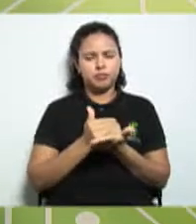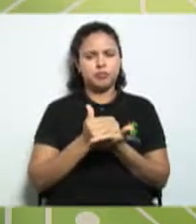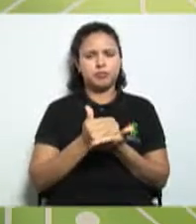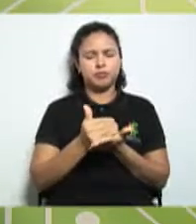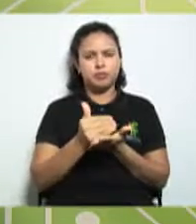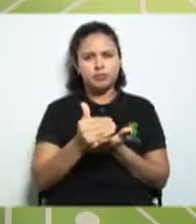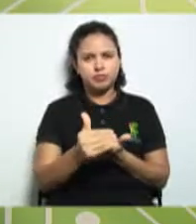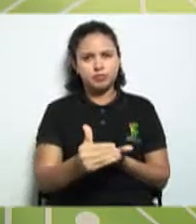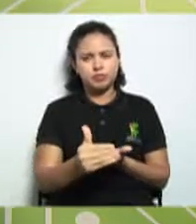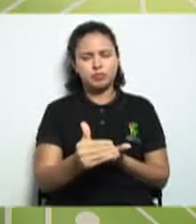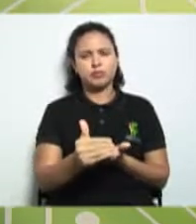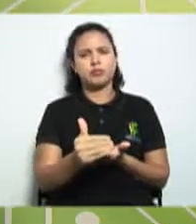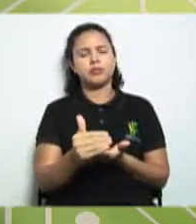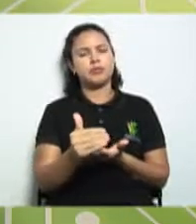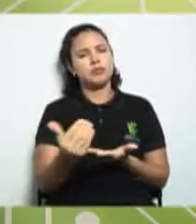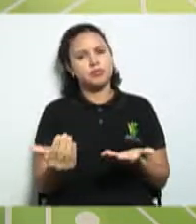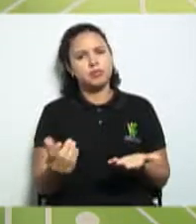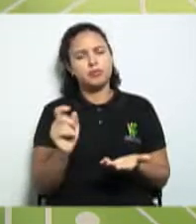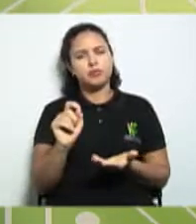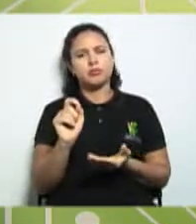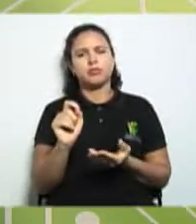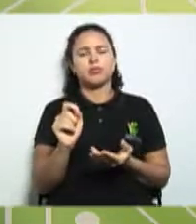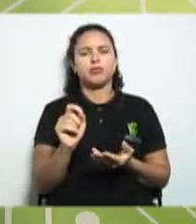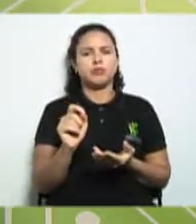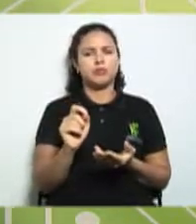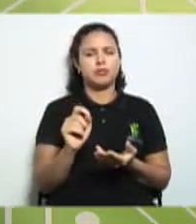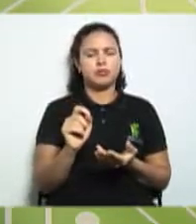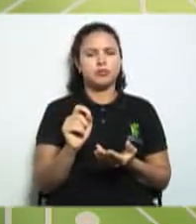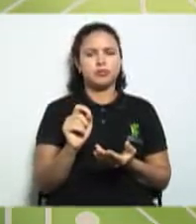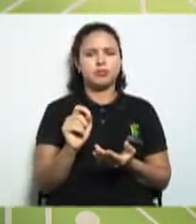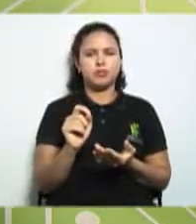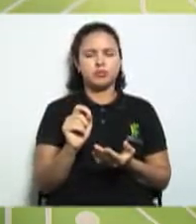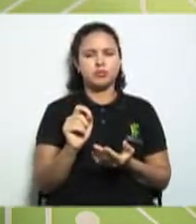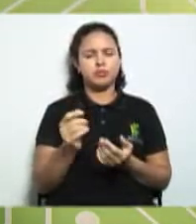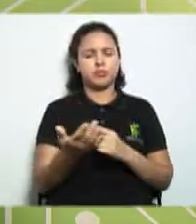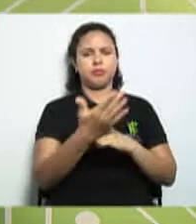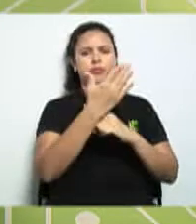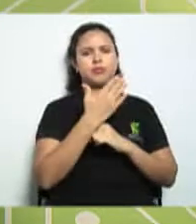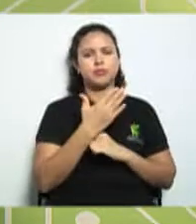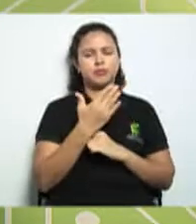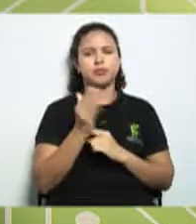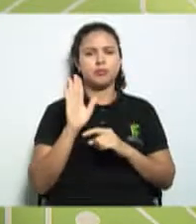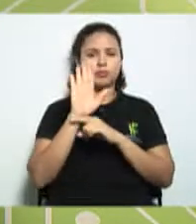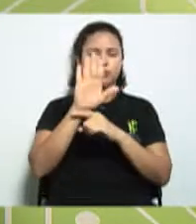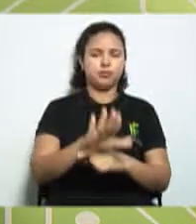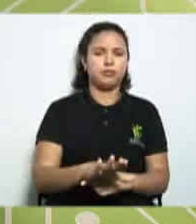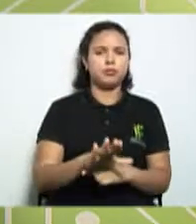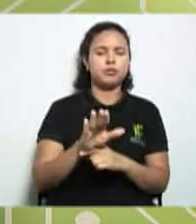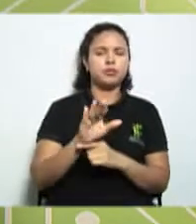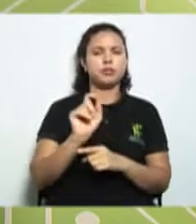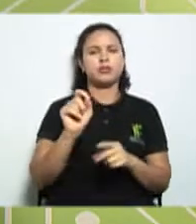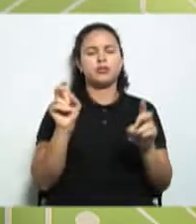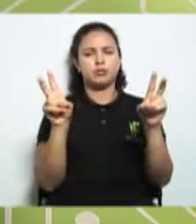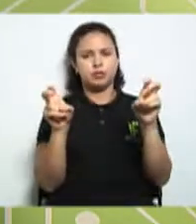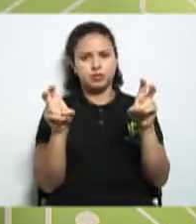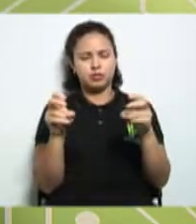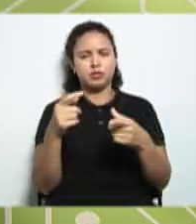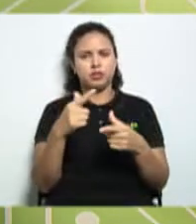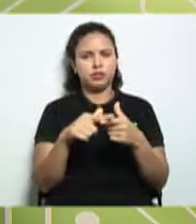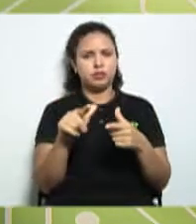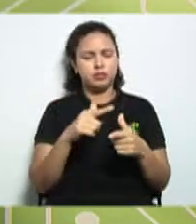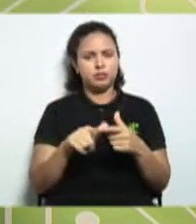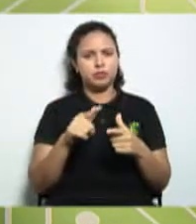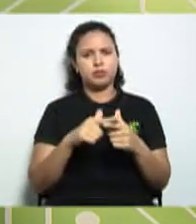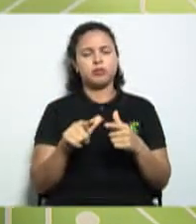ter aquele insight, aquela luz assim que vai me trazer uma pergunta ou um problema para que